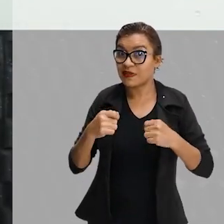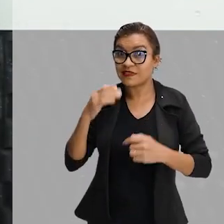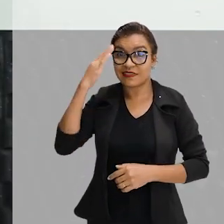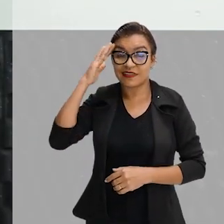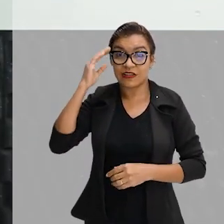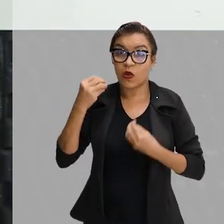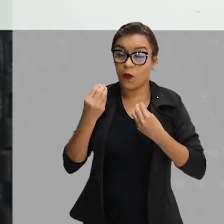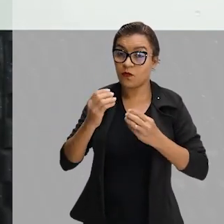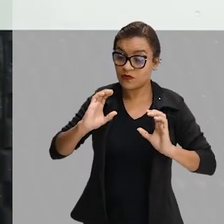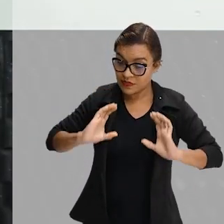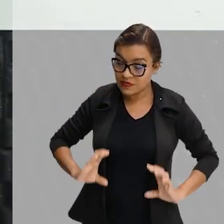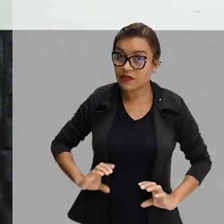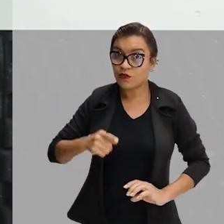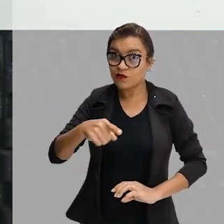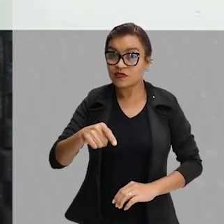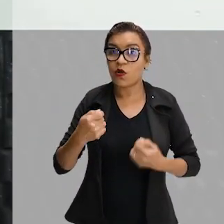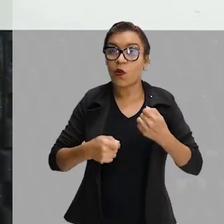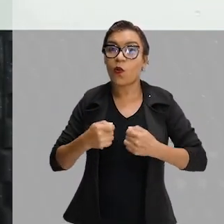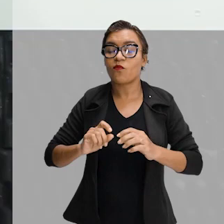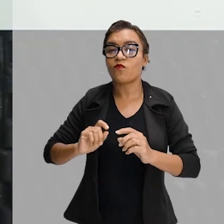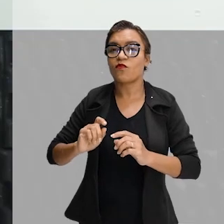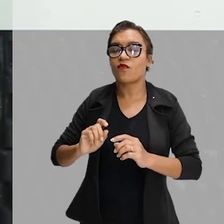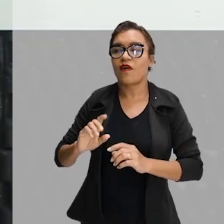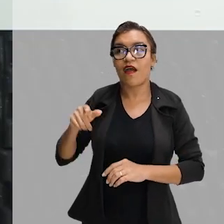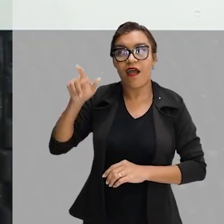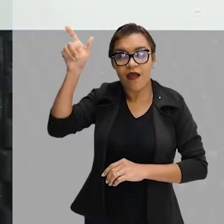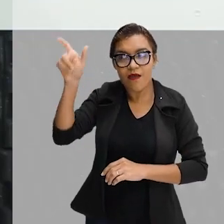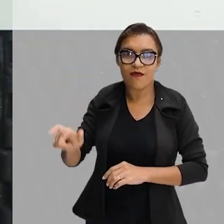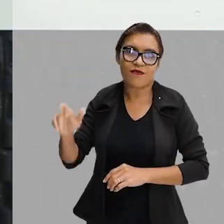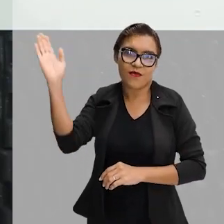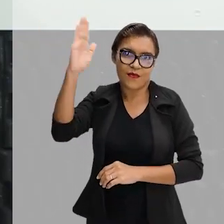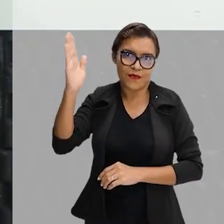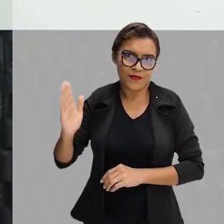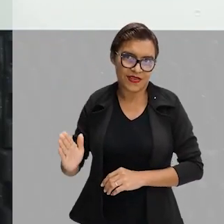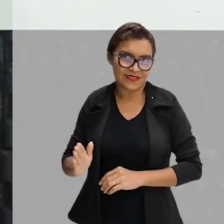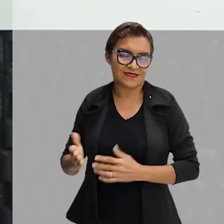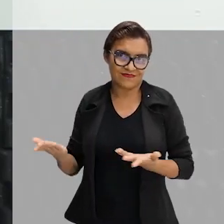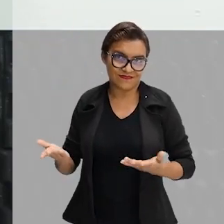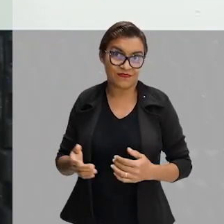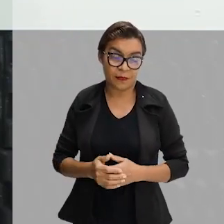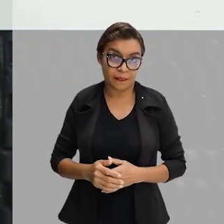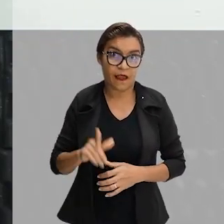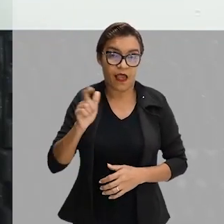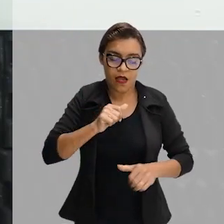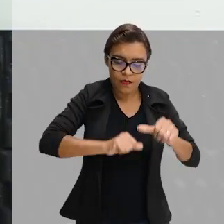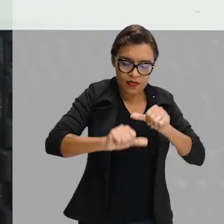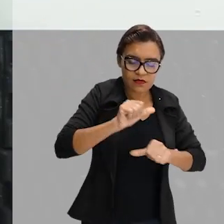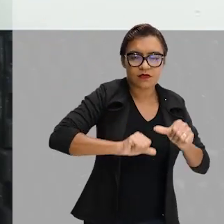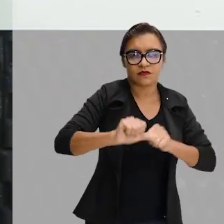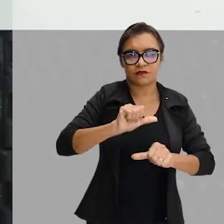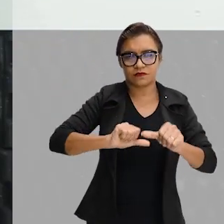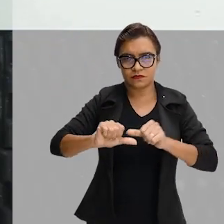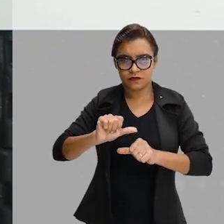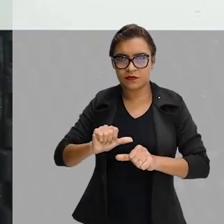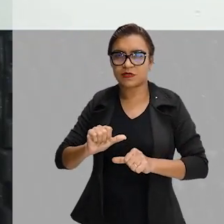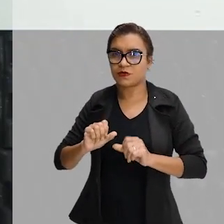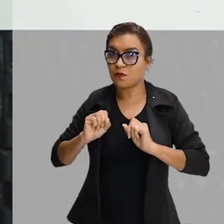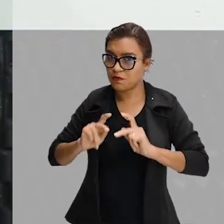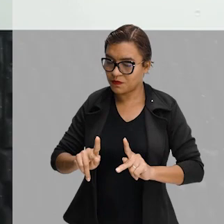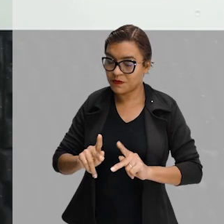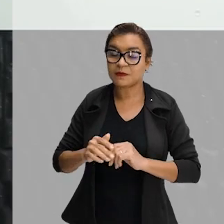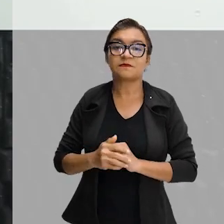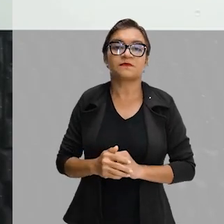é que funciona o seu país. E isso, sem dúvida, é uma ação transformadora. Então, hoje, além da gente falar sobre os